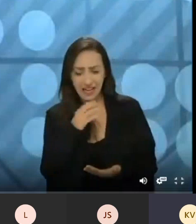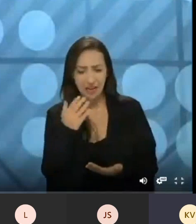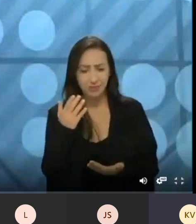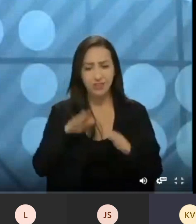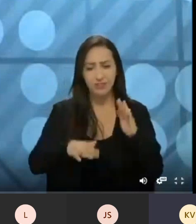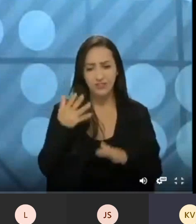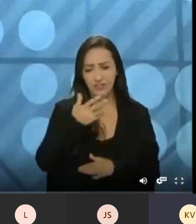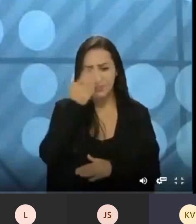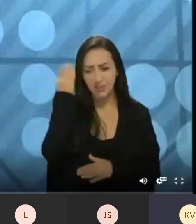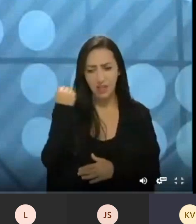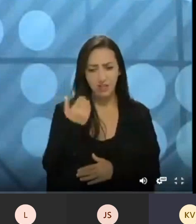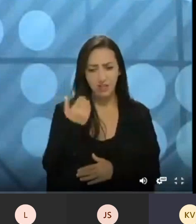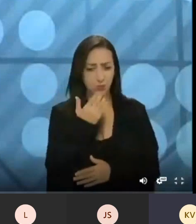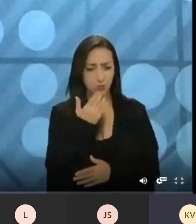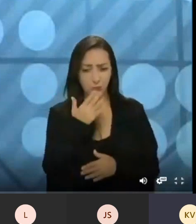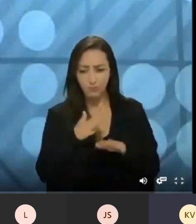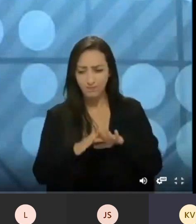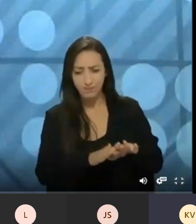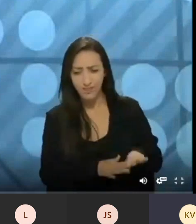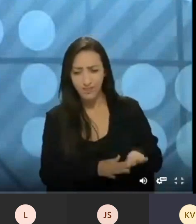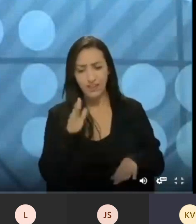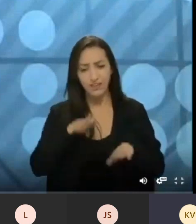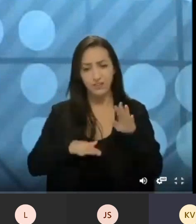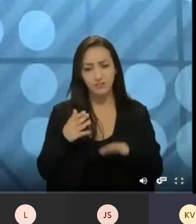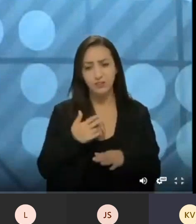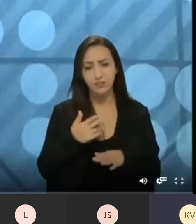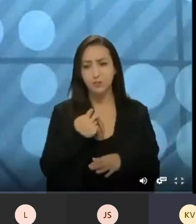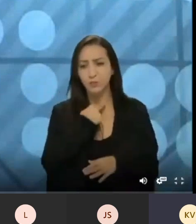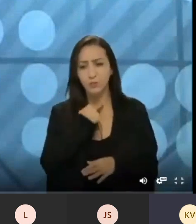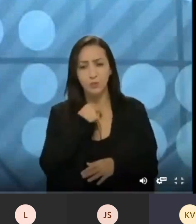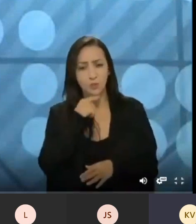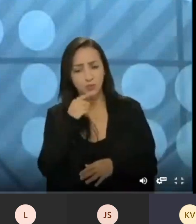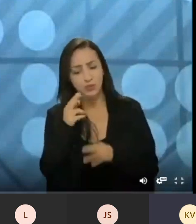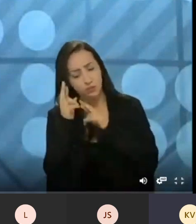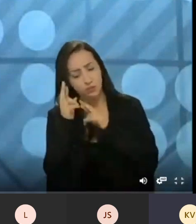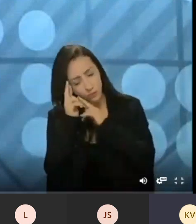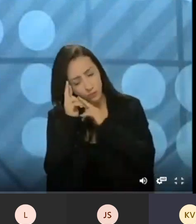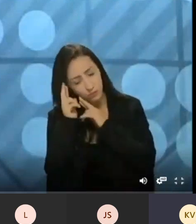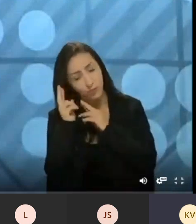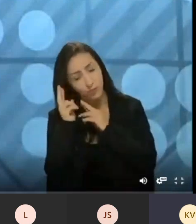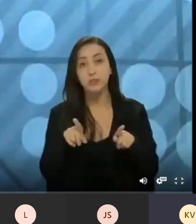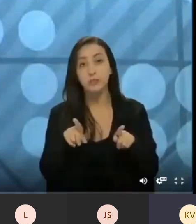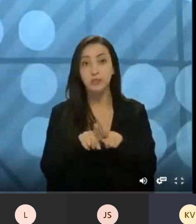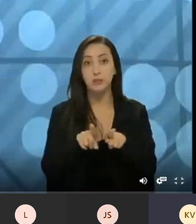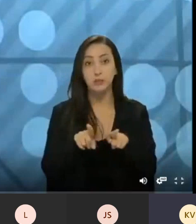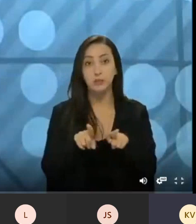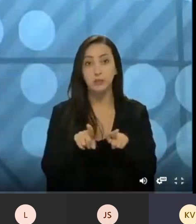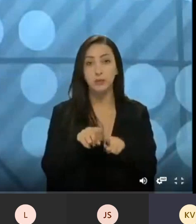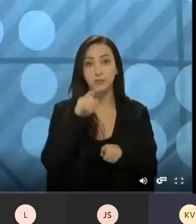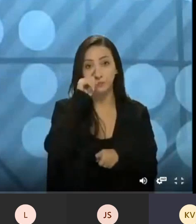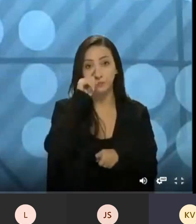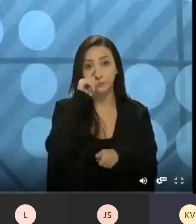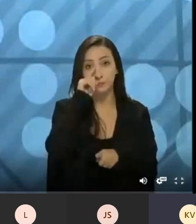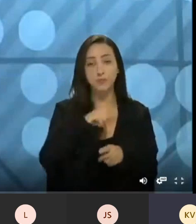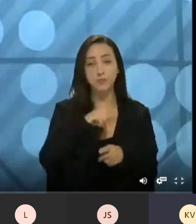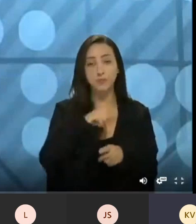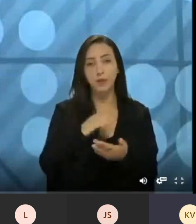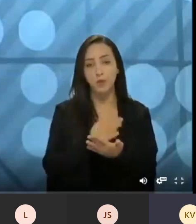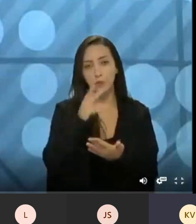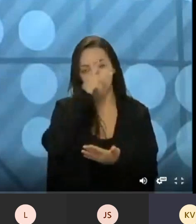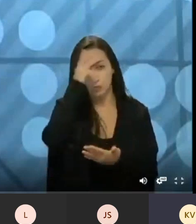de lado a alimentação, deixam um pouco de lado o sono, a questão da hidratação. Tem muitas pessoas que colocam um aplicativo no